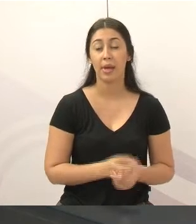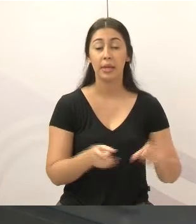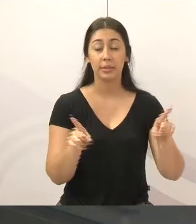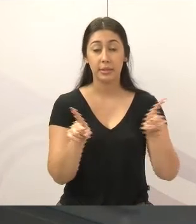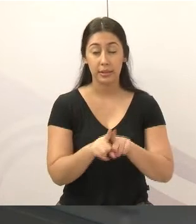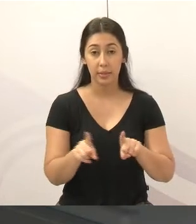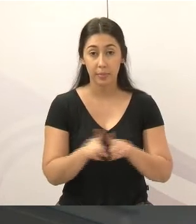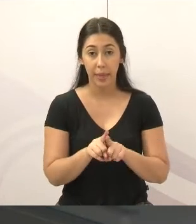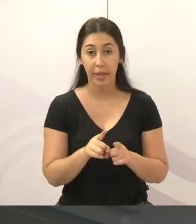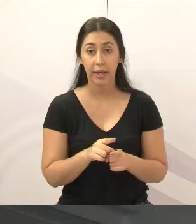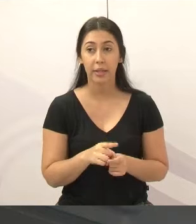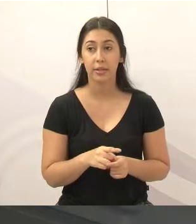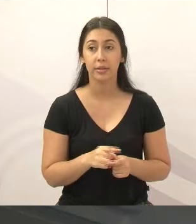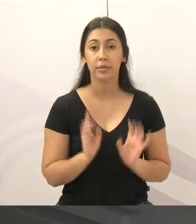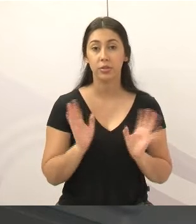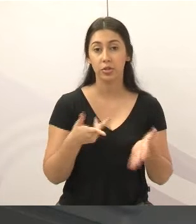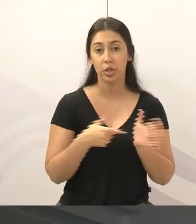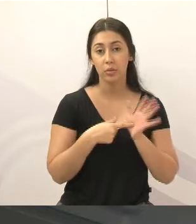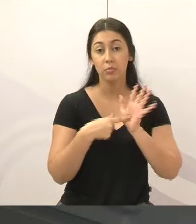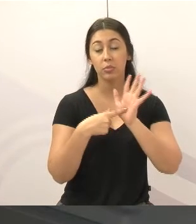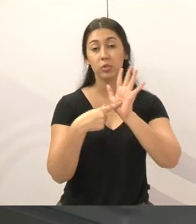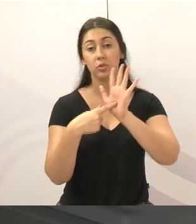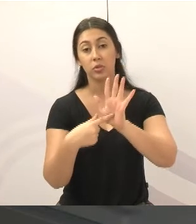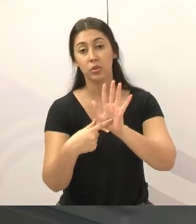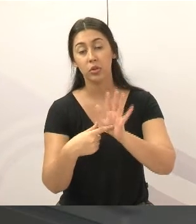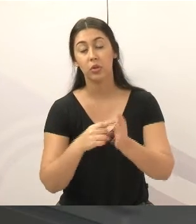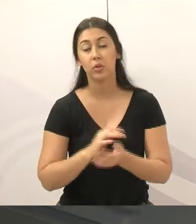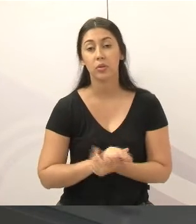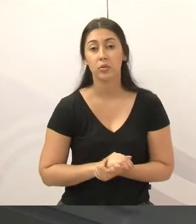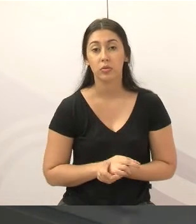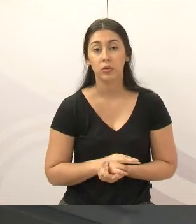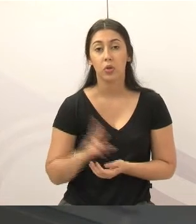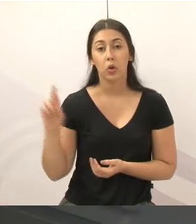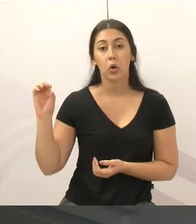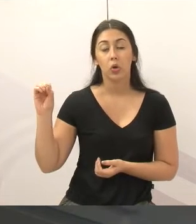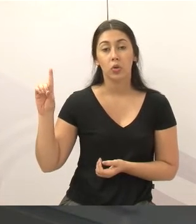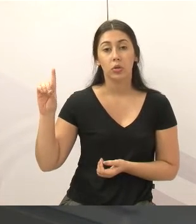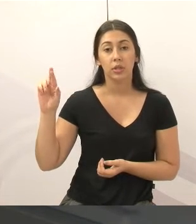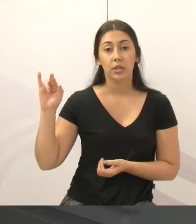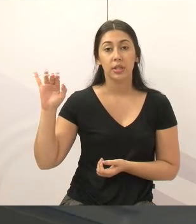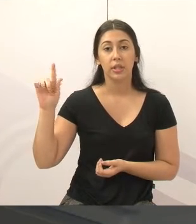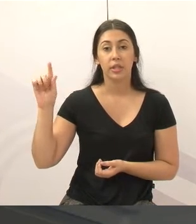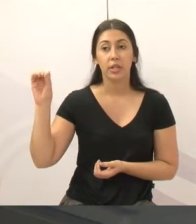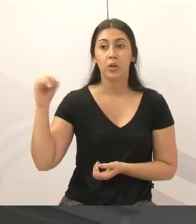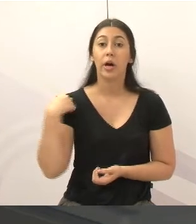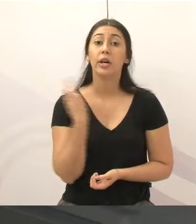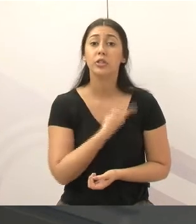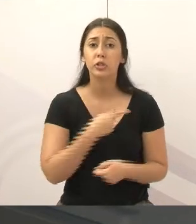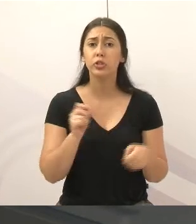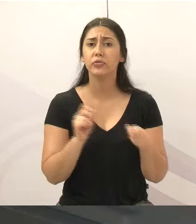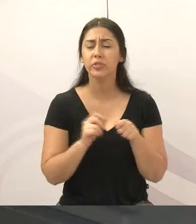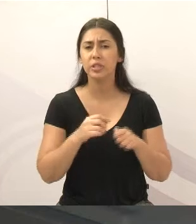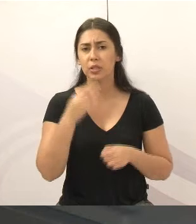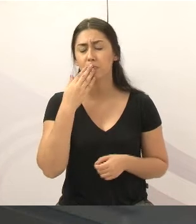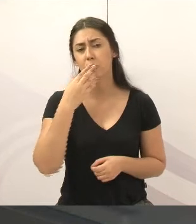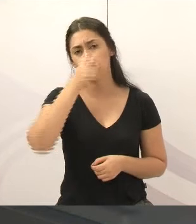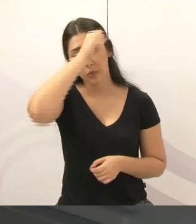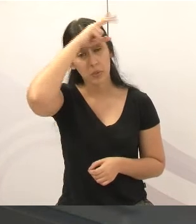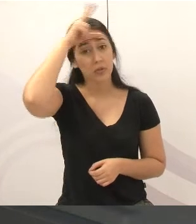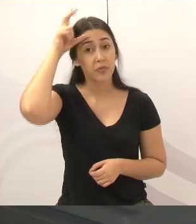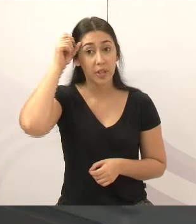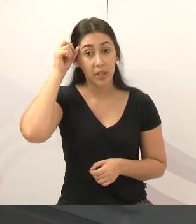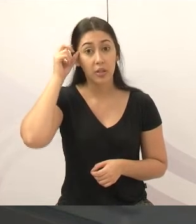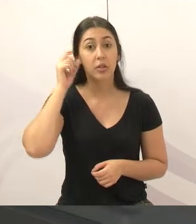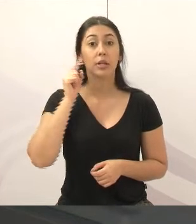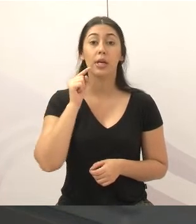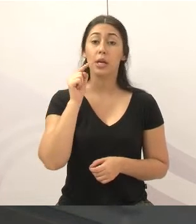foi colocada aqui pelo vereador Rodrigo Salomão, que a gente fizesse aqui um pedido para o prefeito, para